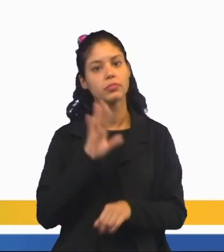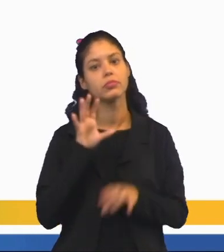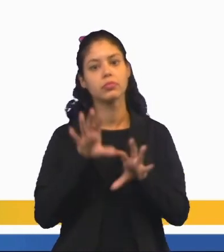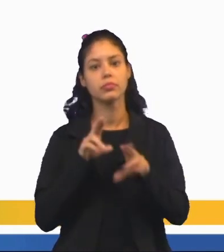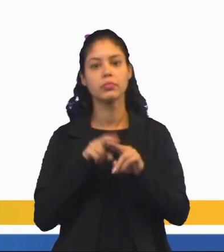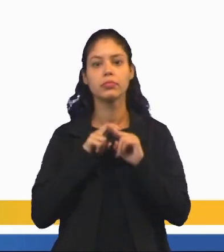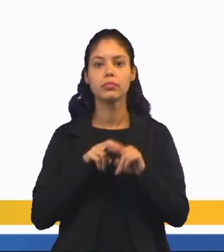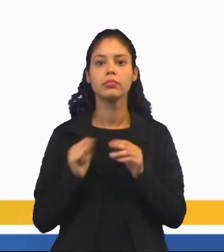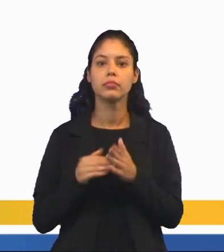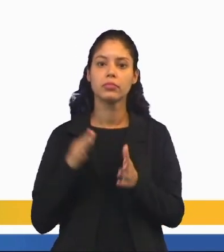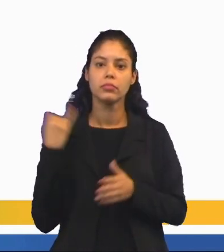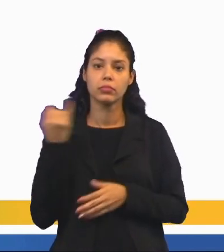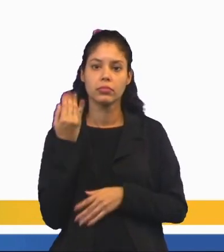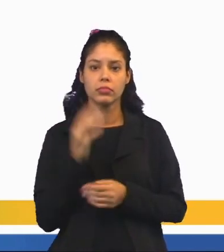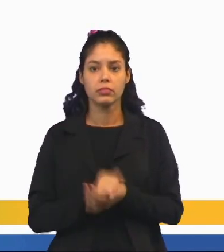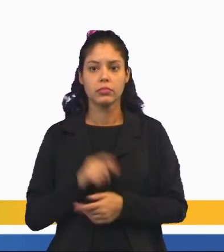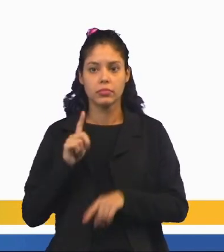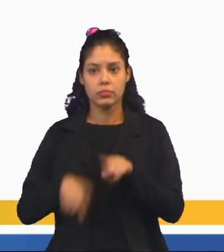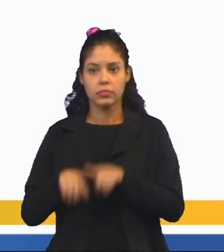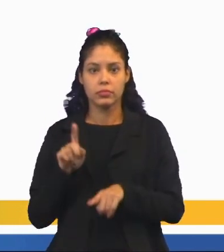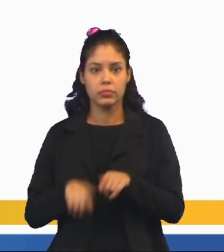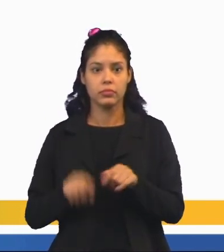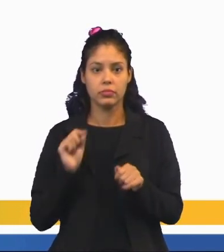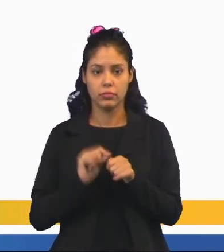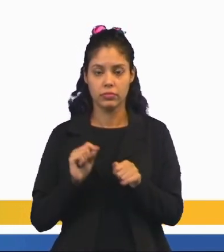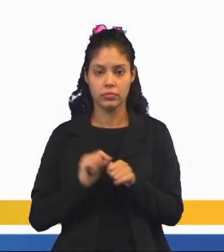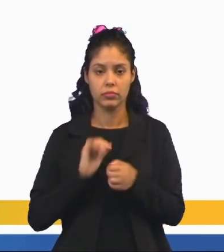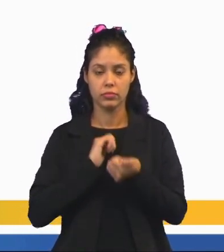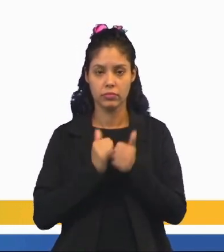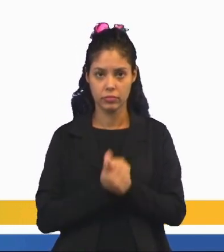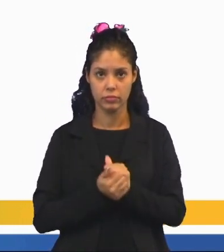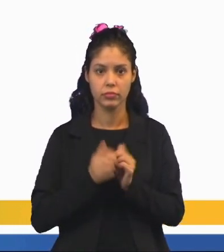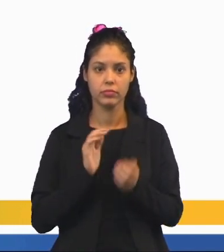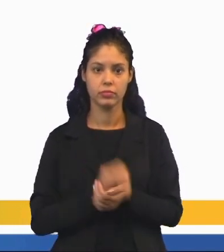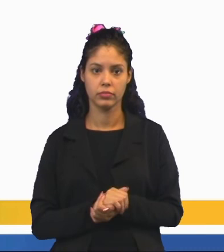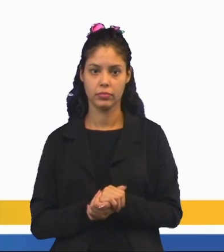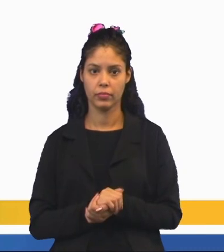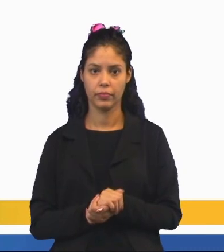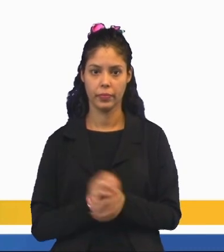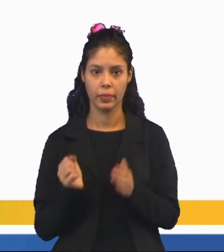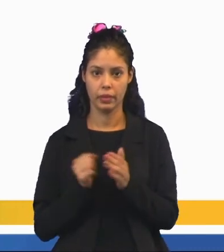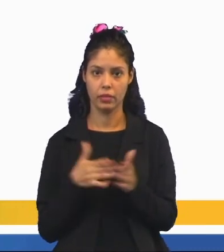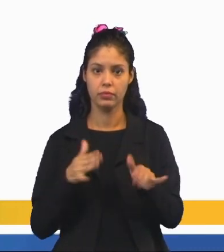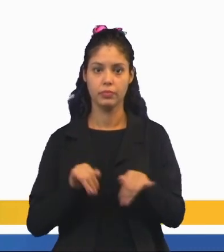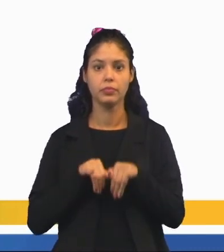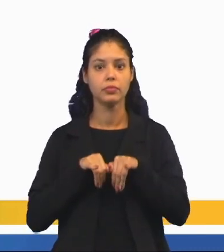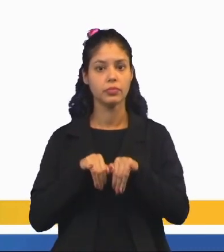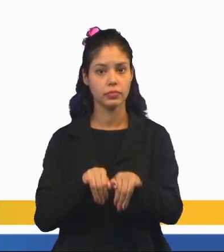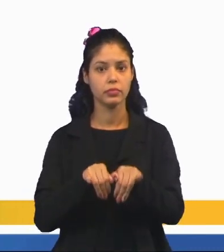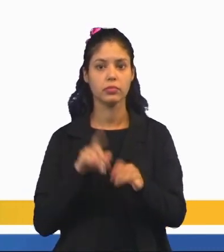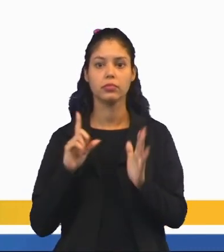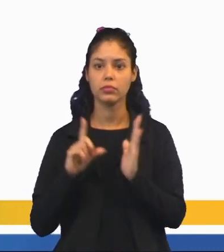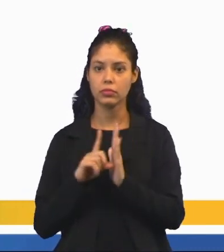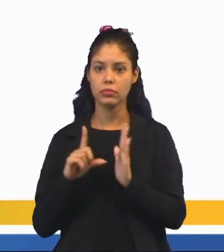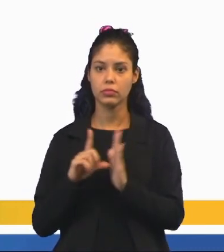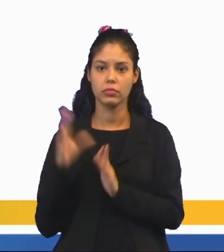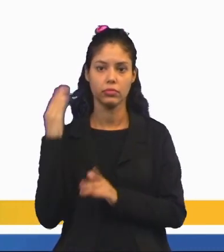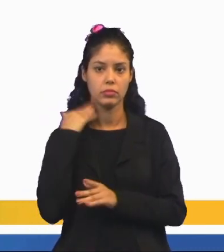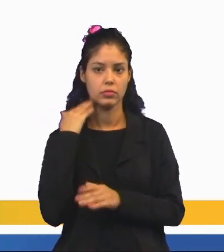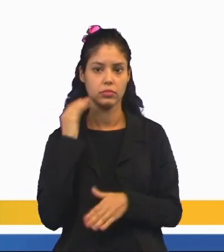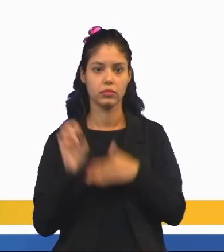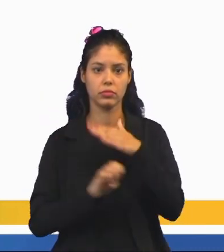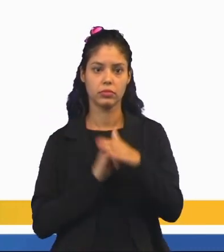contaminá-lo. Por isso, é muito importante fazer o descarte desse material de forma adequada. Muitos